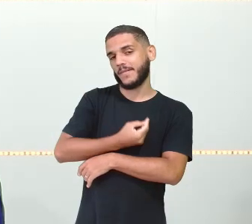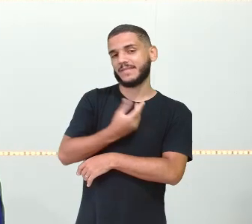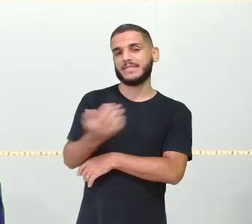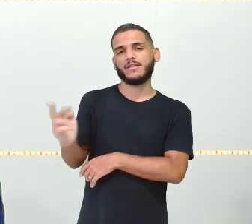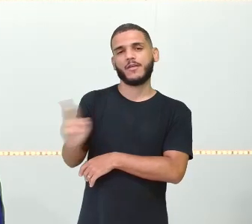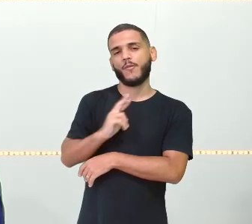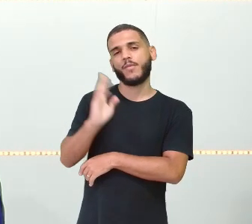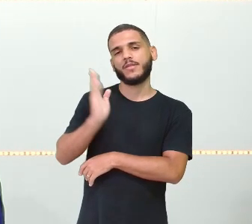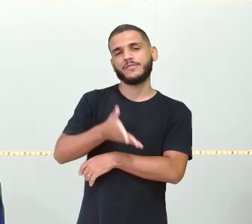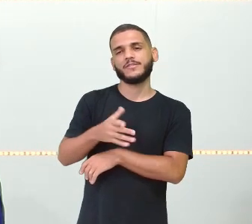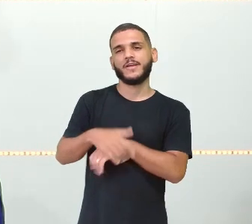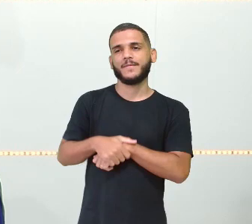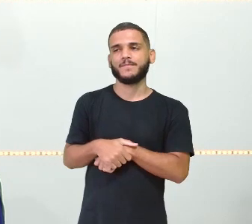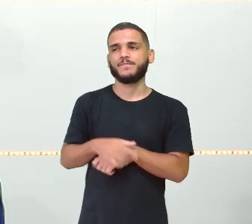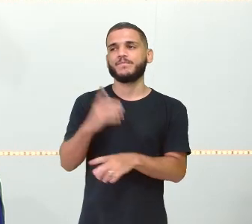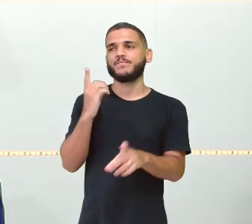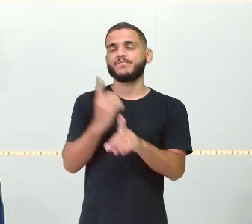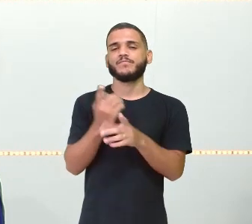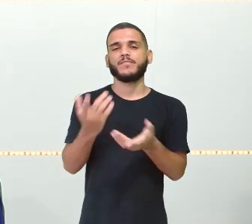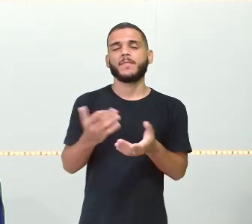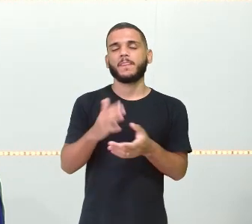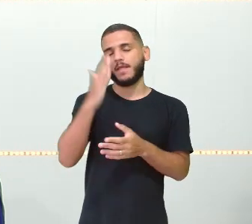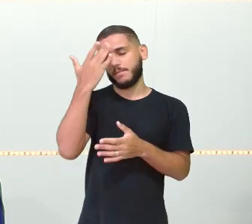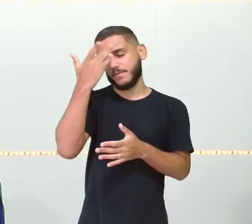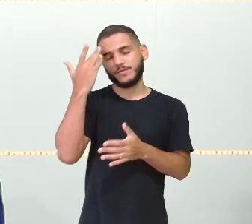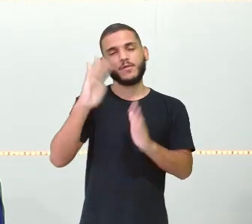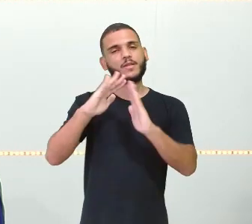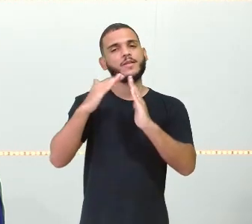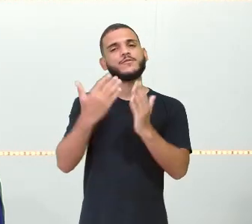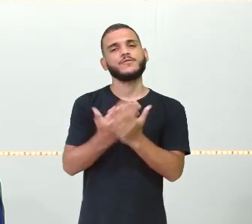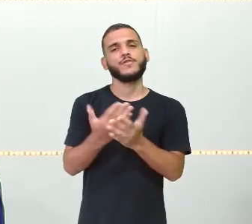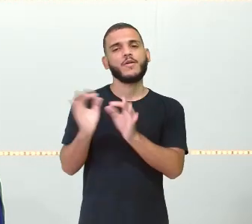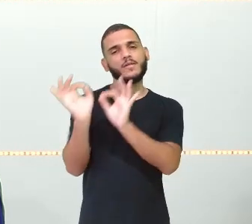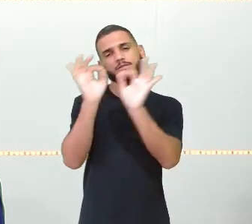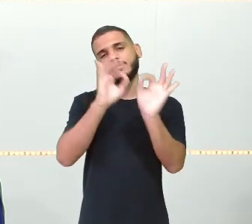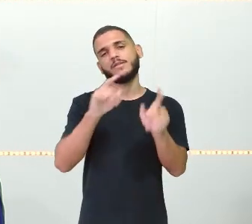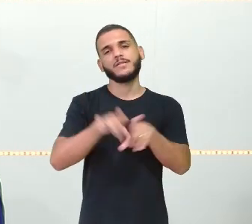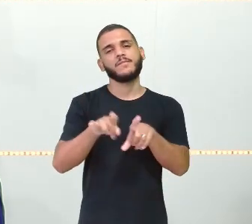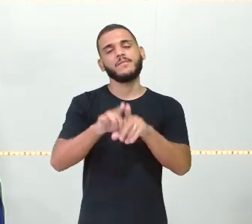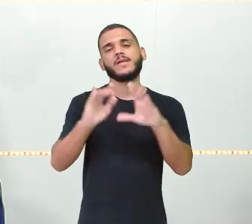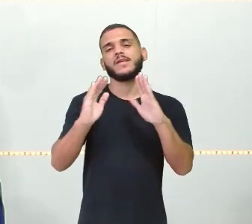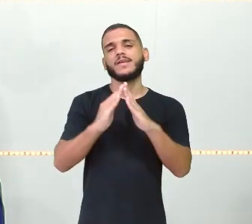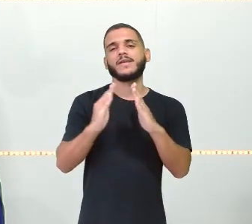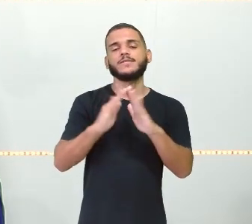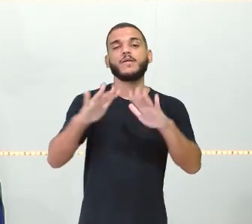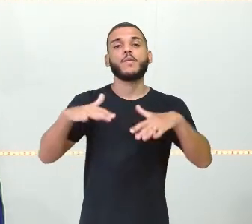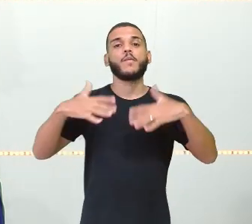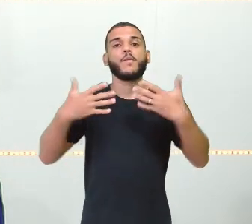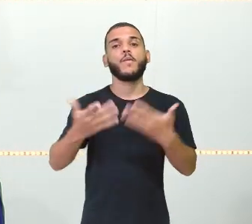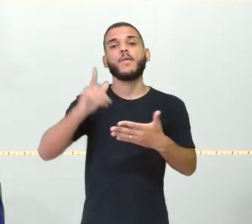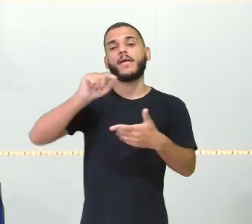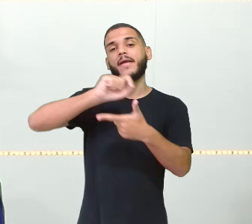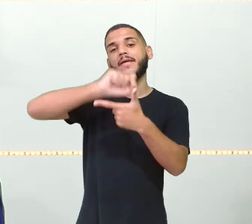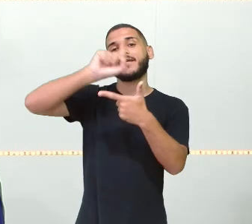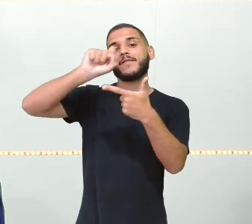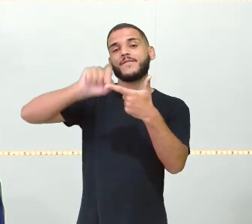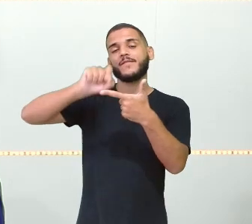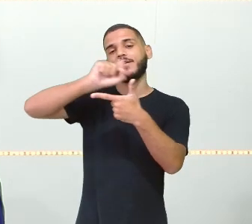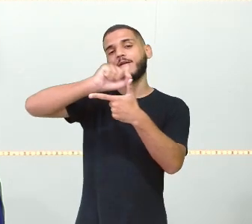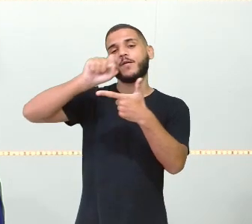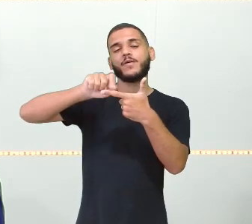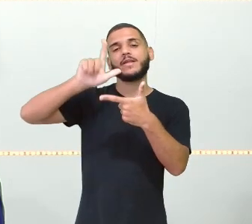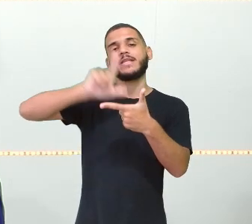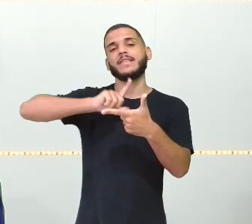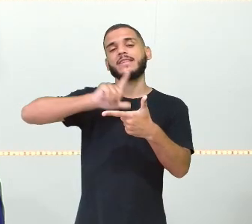respondendo já essa adivinha? Quem está aí na escola nos acompanhando, quem está em casa, qual é a figura, né, que